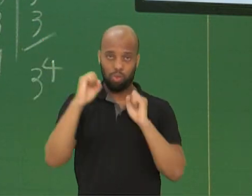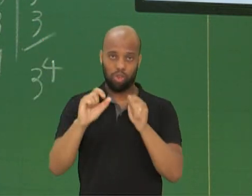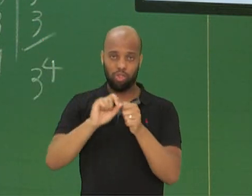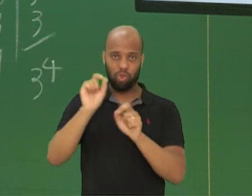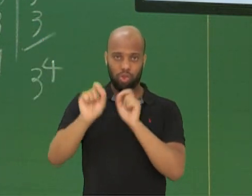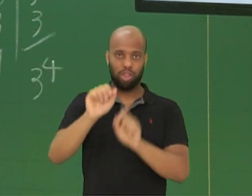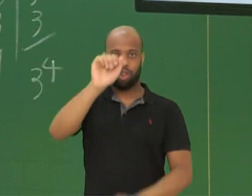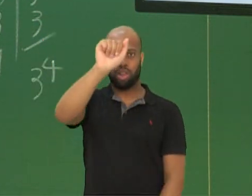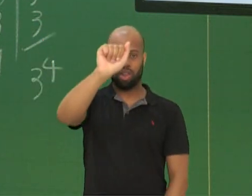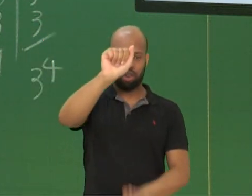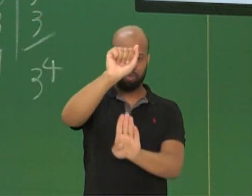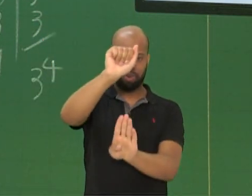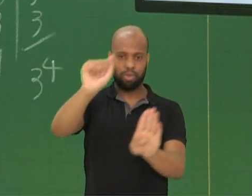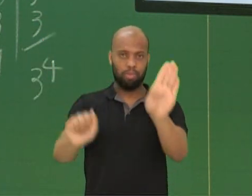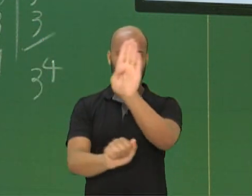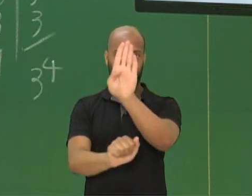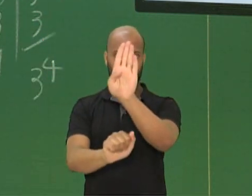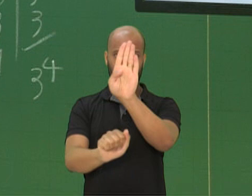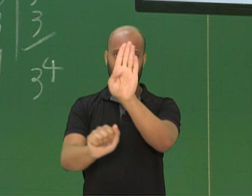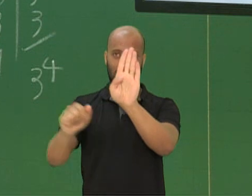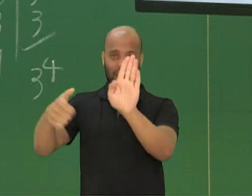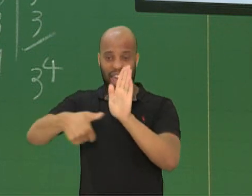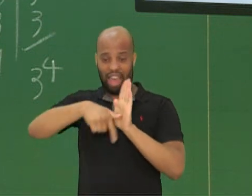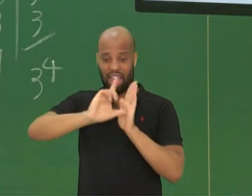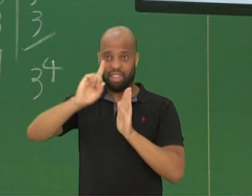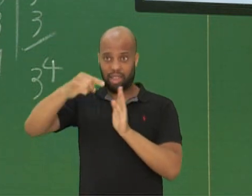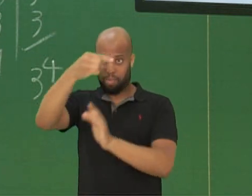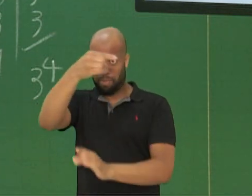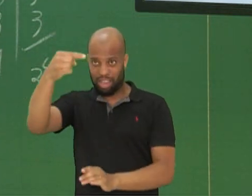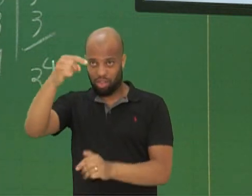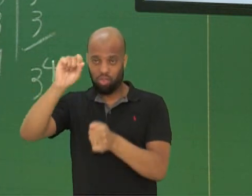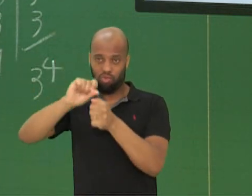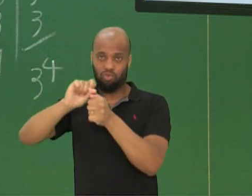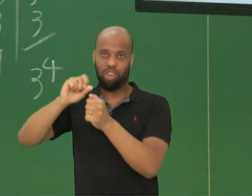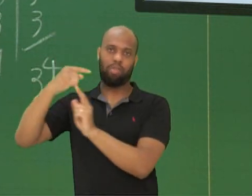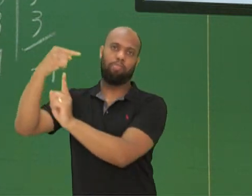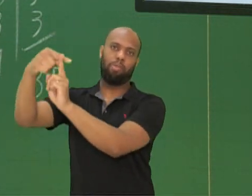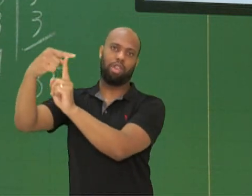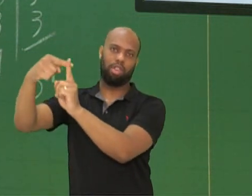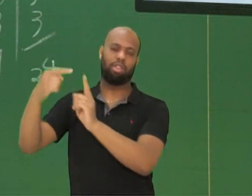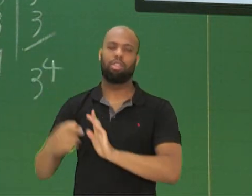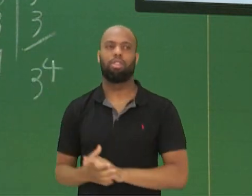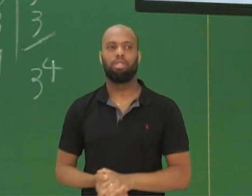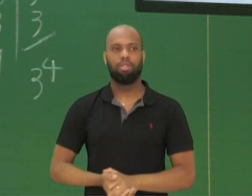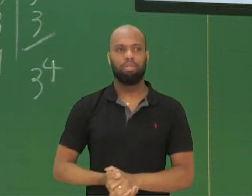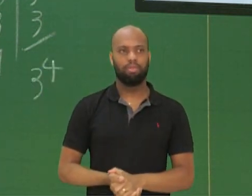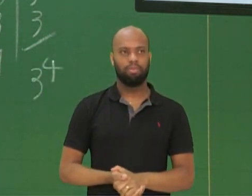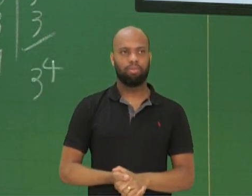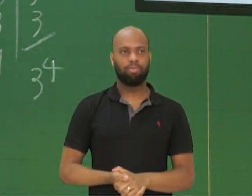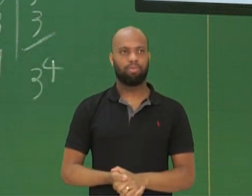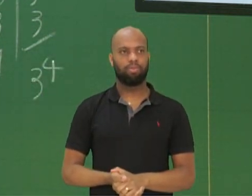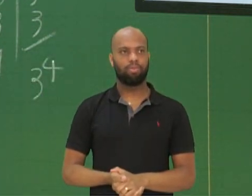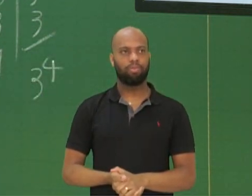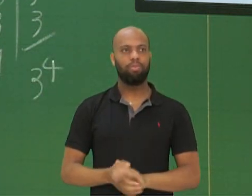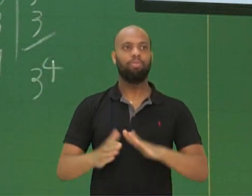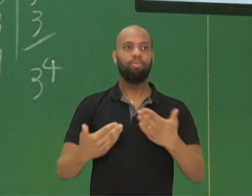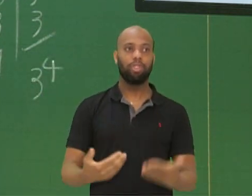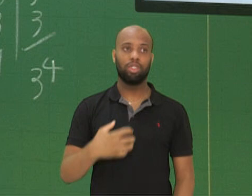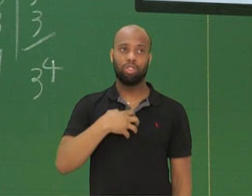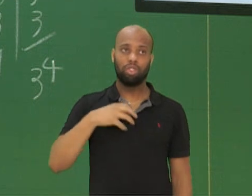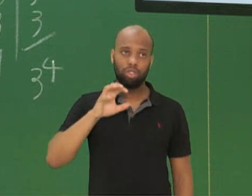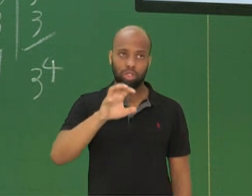Invertendo a fração da base, a gente deve, né, mudar o sinal do